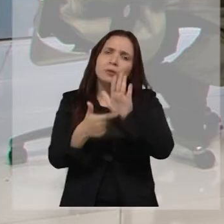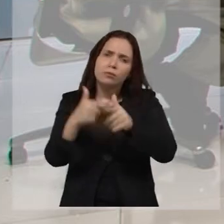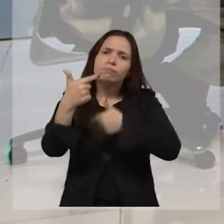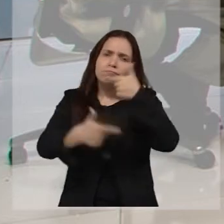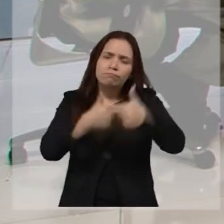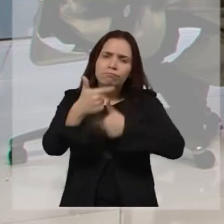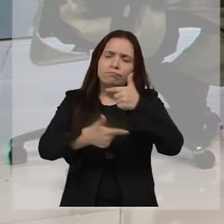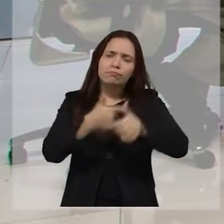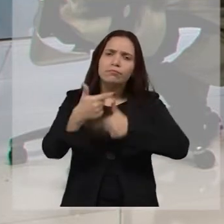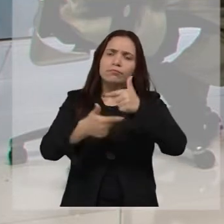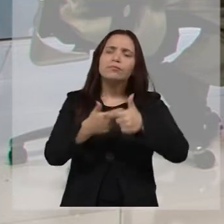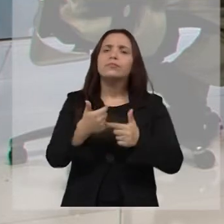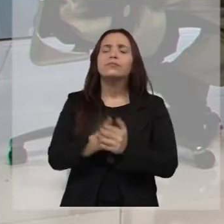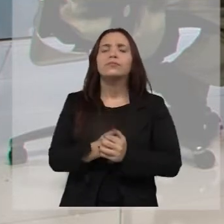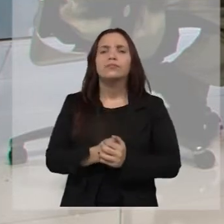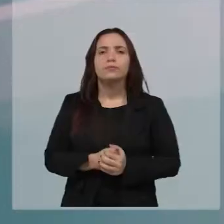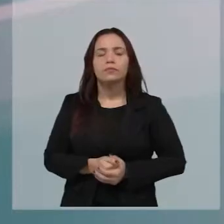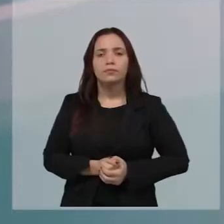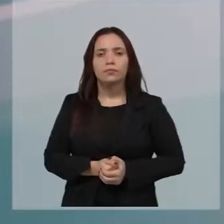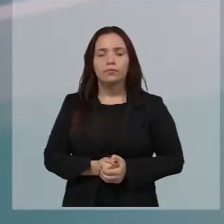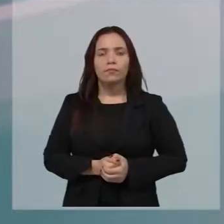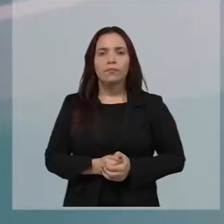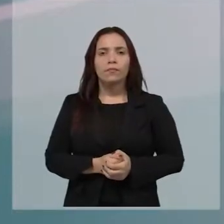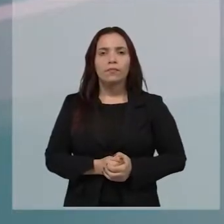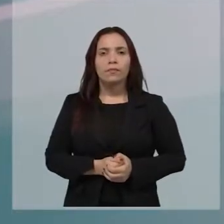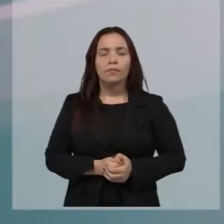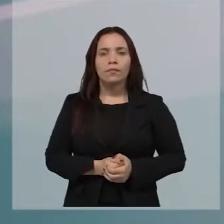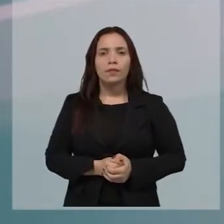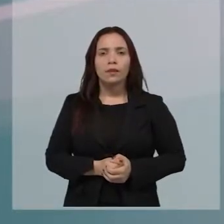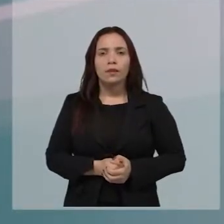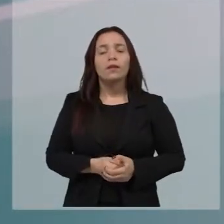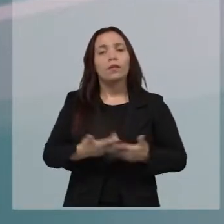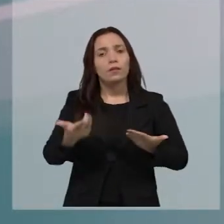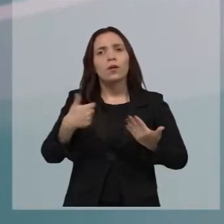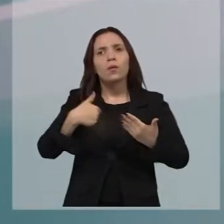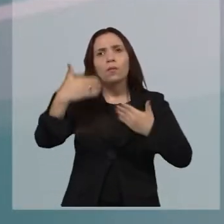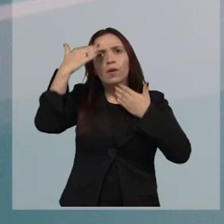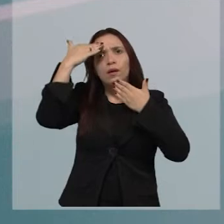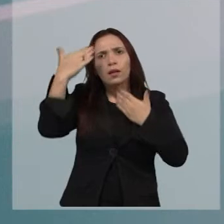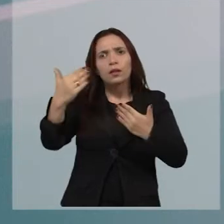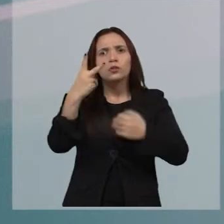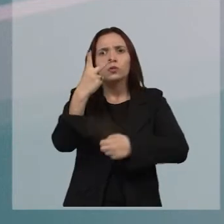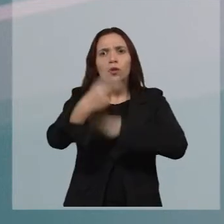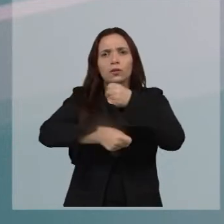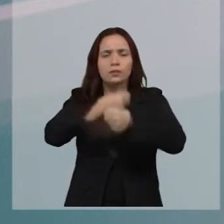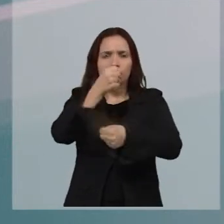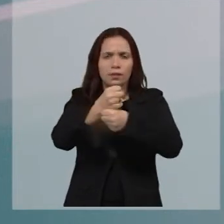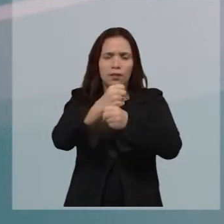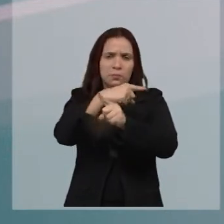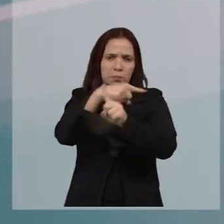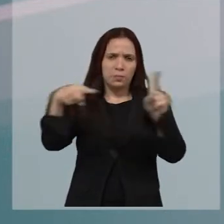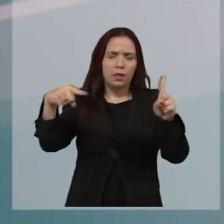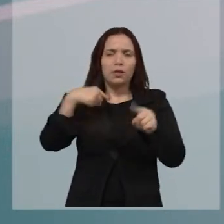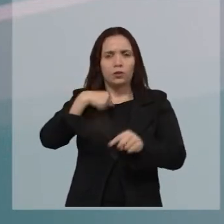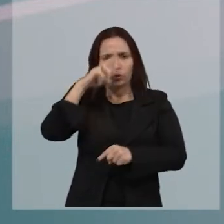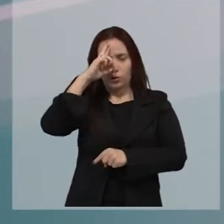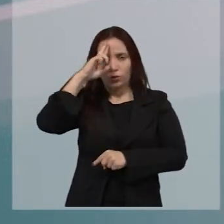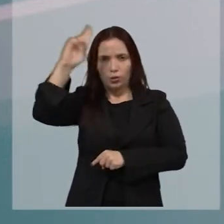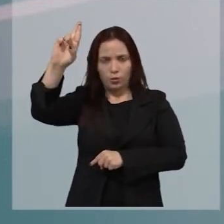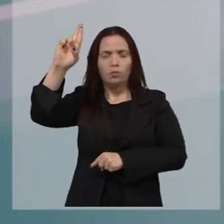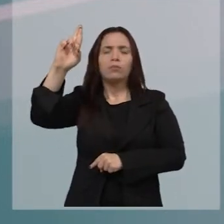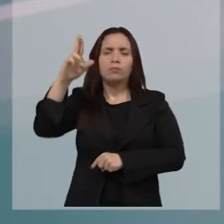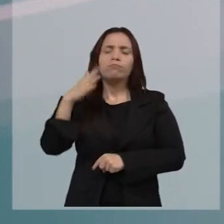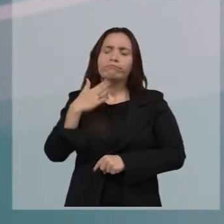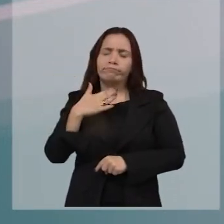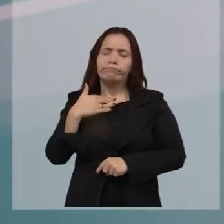esse trabalho, ele por si só se vende, né? E eu sou muito grata que realmente nesses 2 anos e meio, né, na direção da Irmã